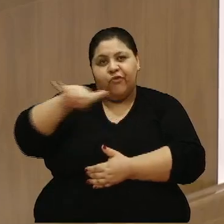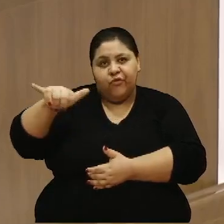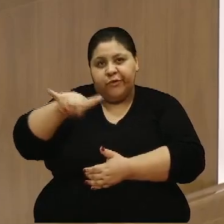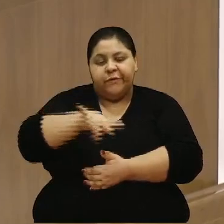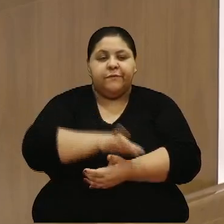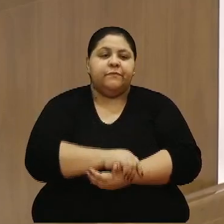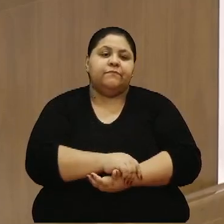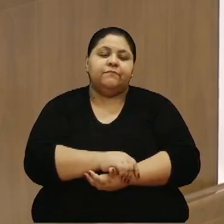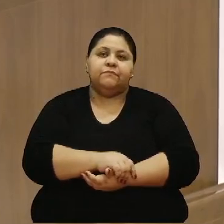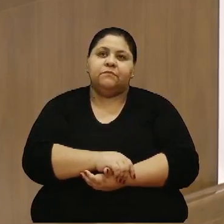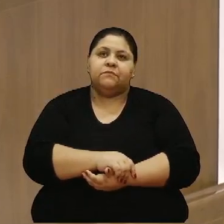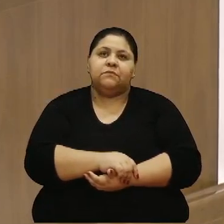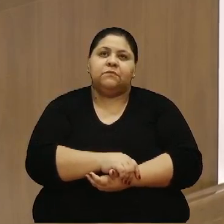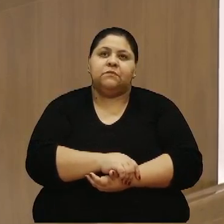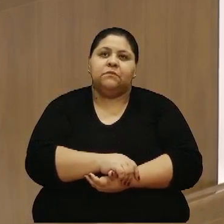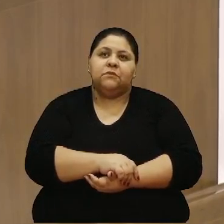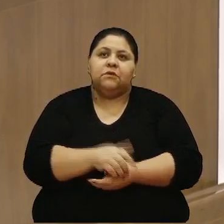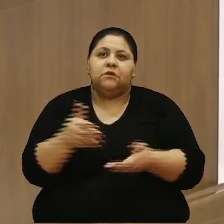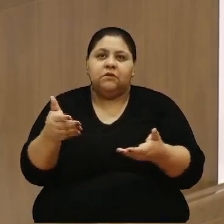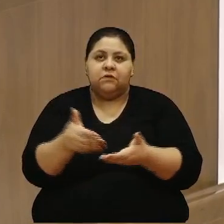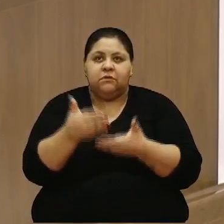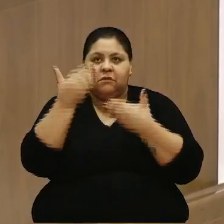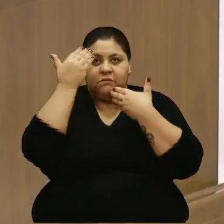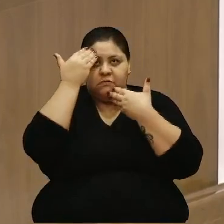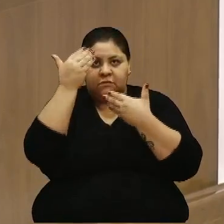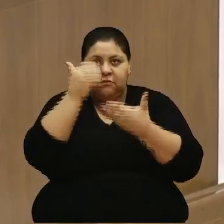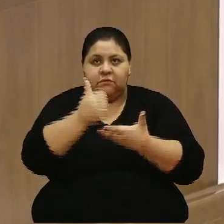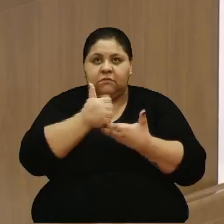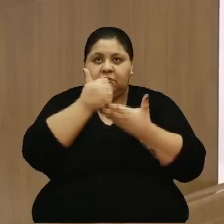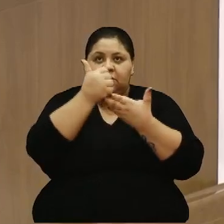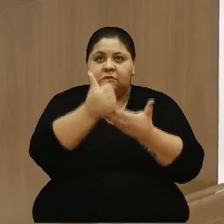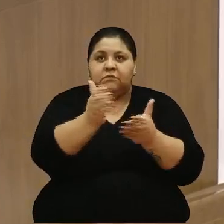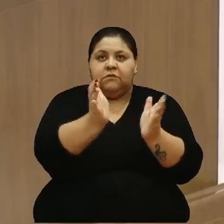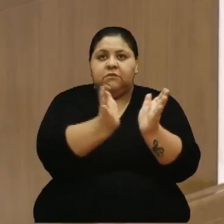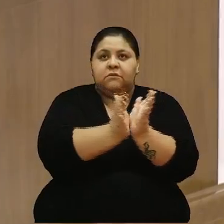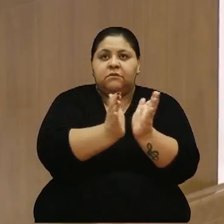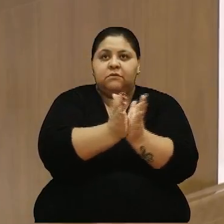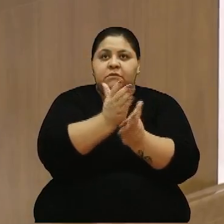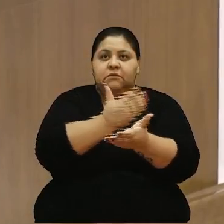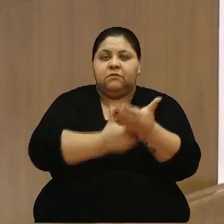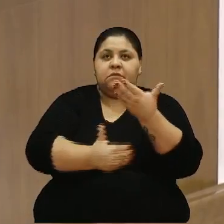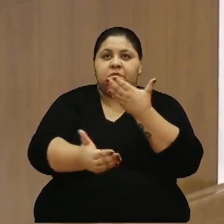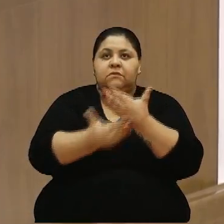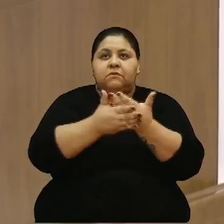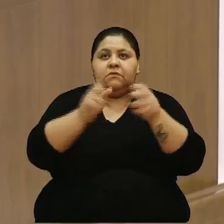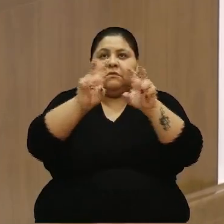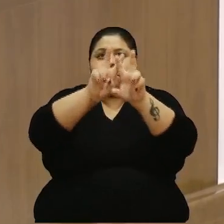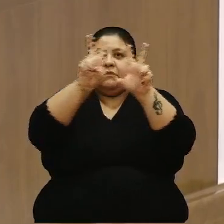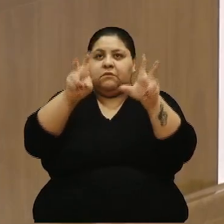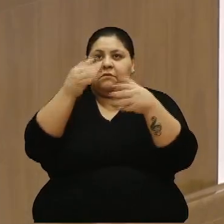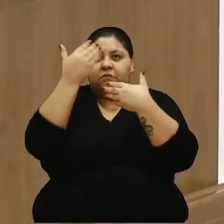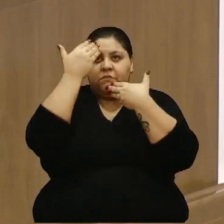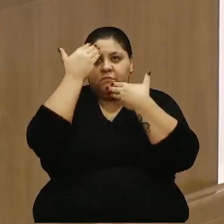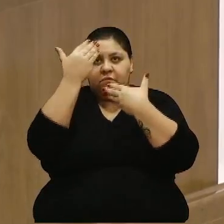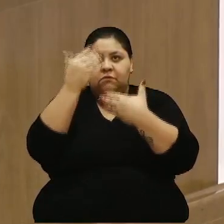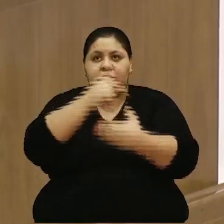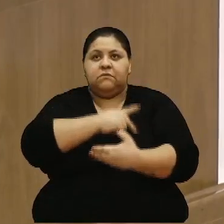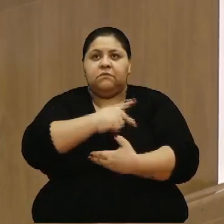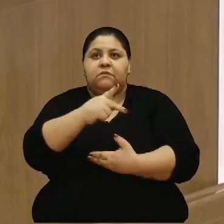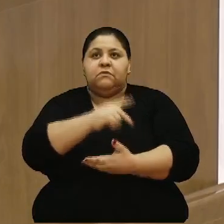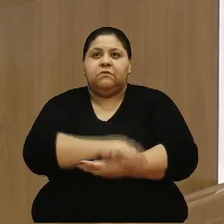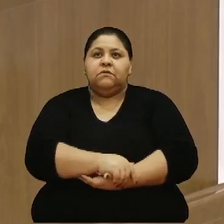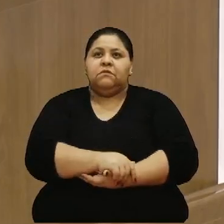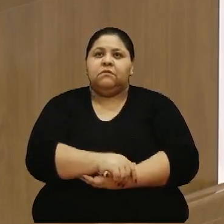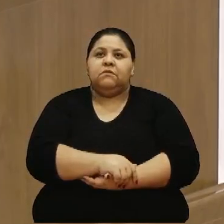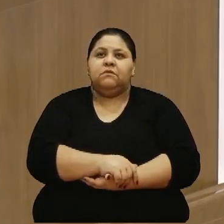informação e desde já agradecendo o apoio de todos os colegas em todas as minhas pautas. Obrigado, seria isso, presidente. Uma parte,